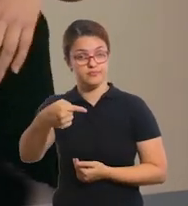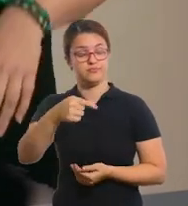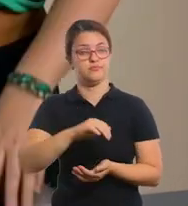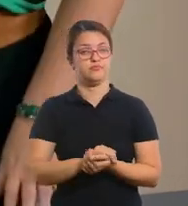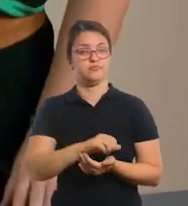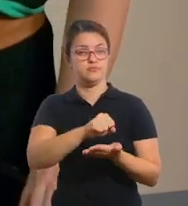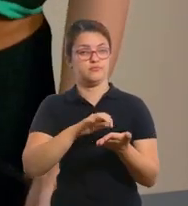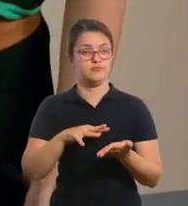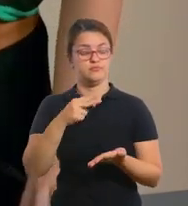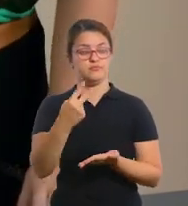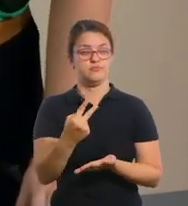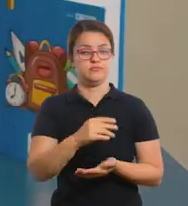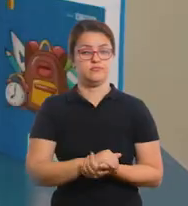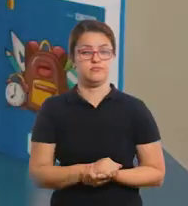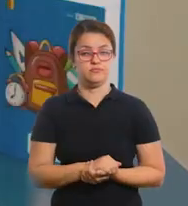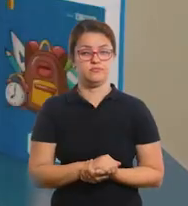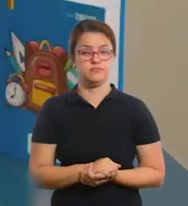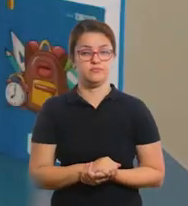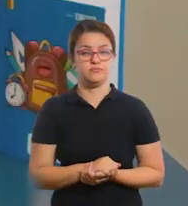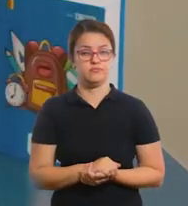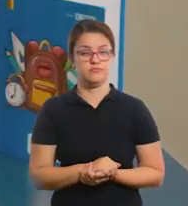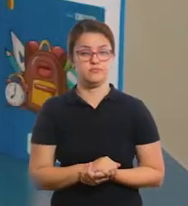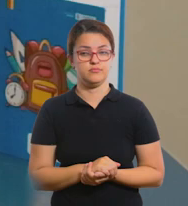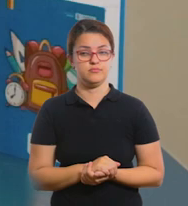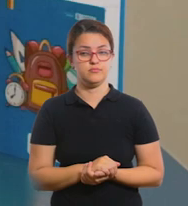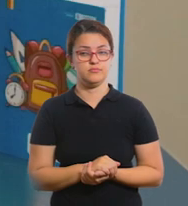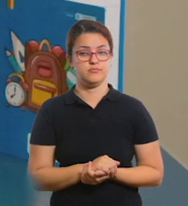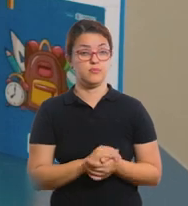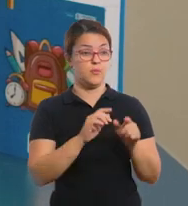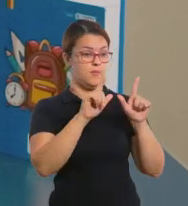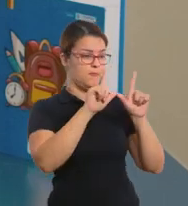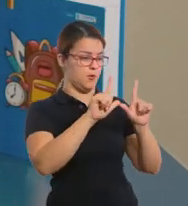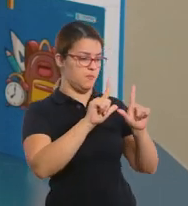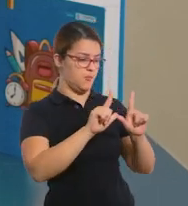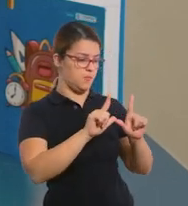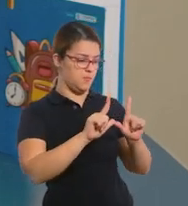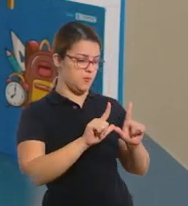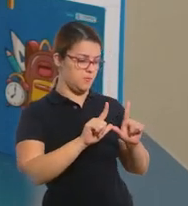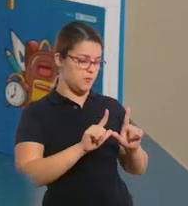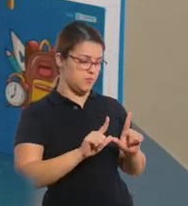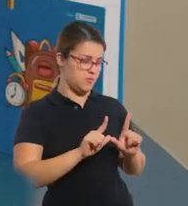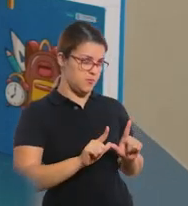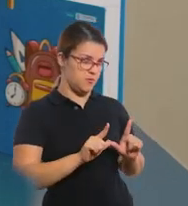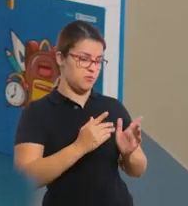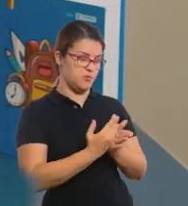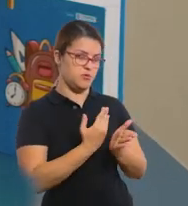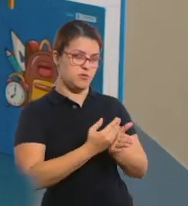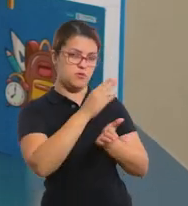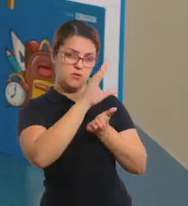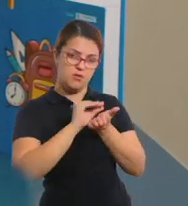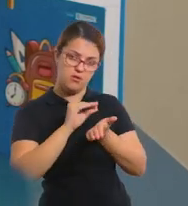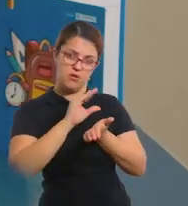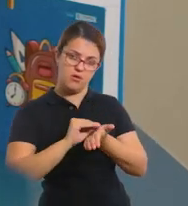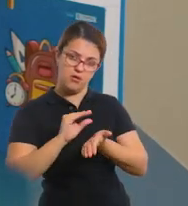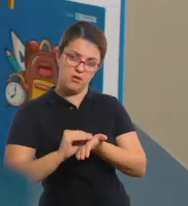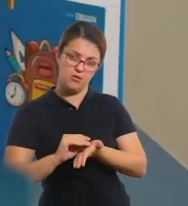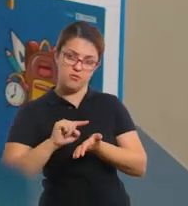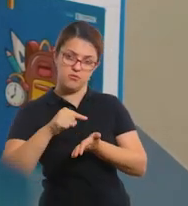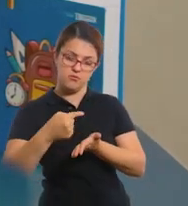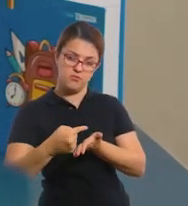e após na atividade 2 vocês vão copiar cada quadrinho desse no caderno depois